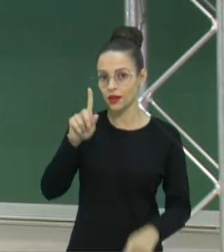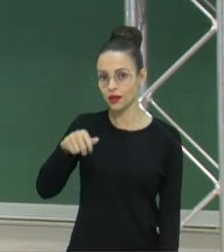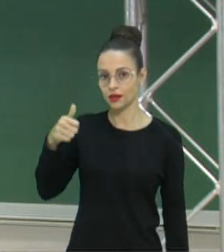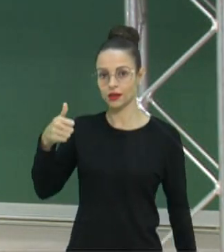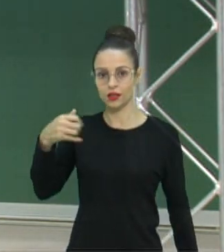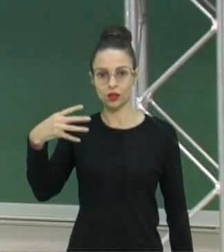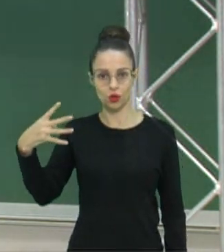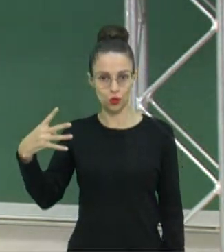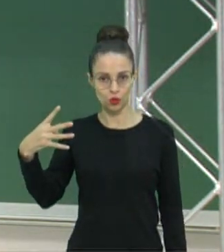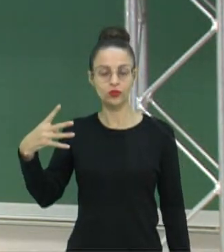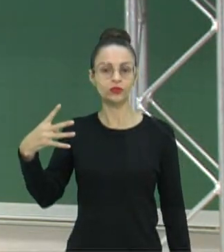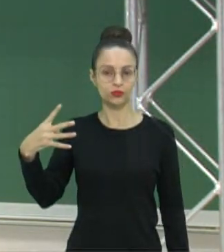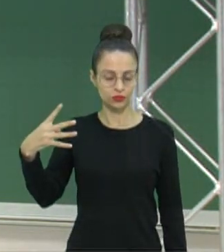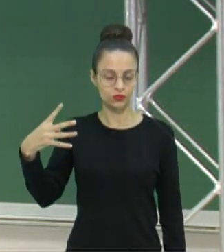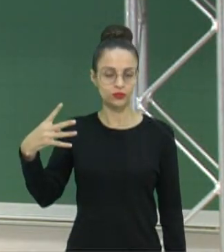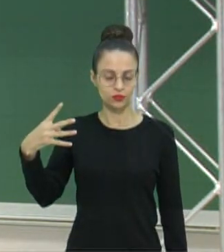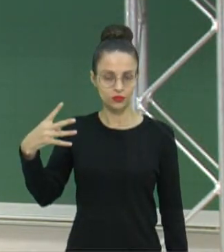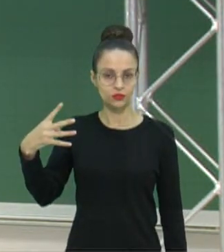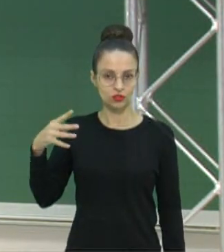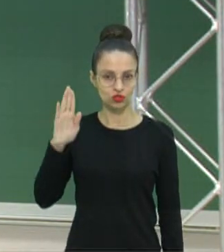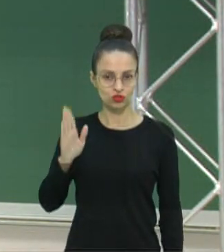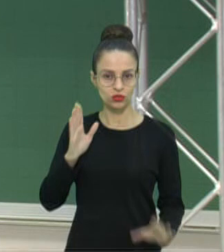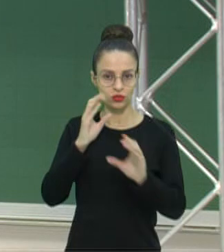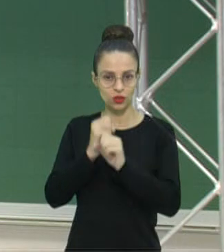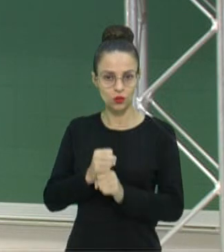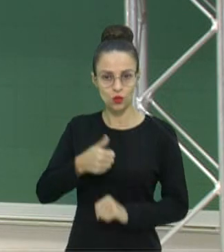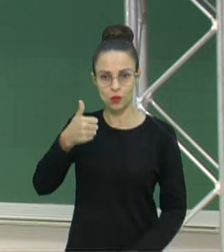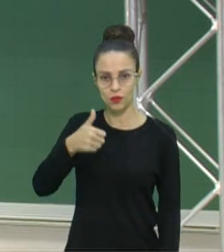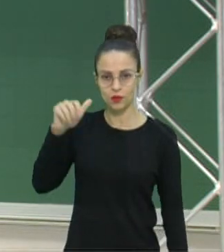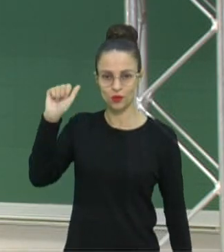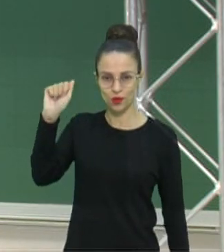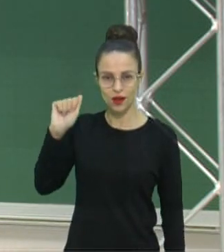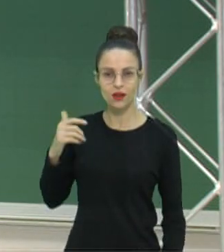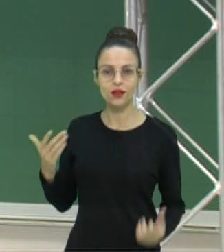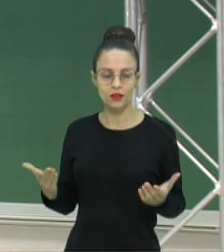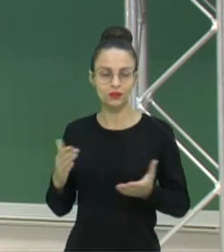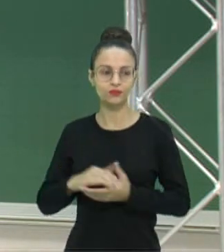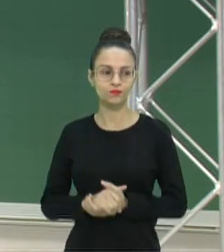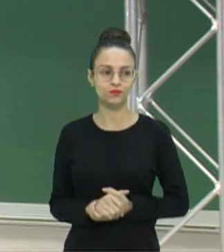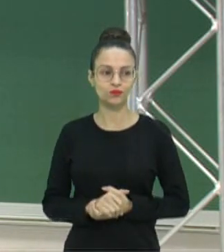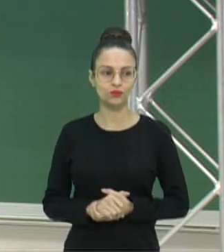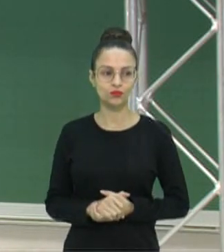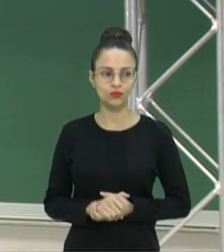14, certo? Que eu já calculei no primeiro item.